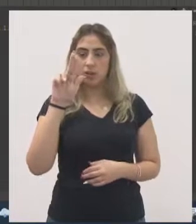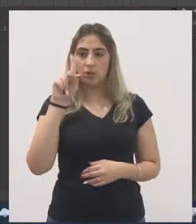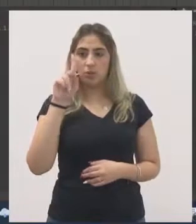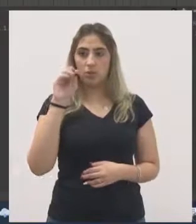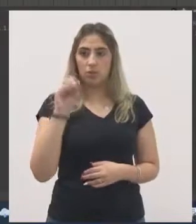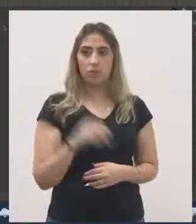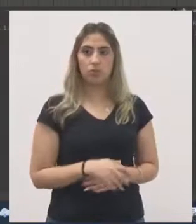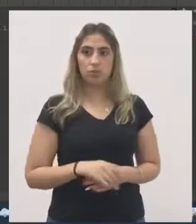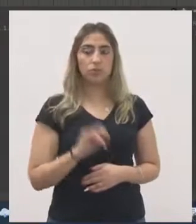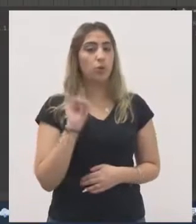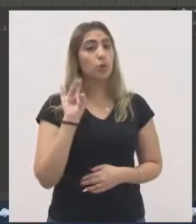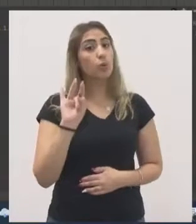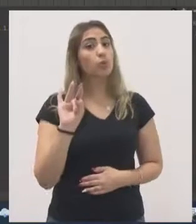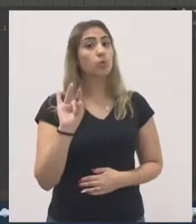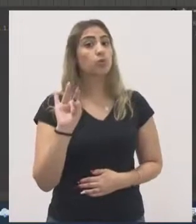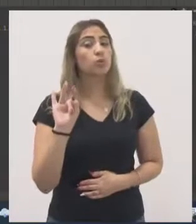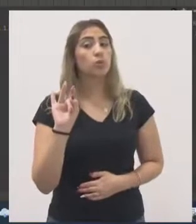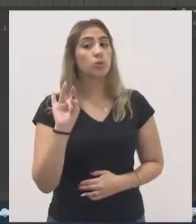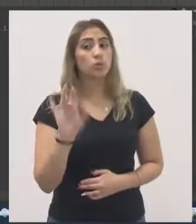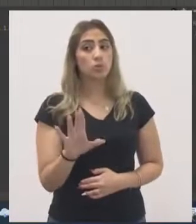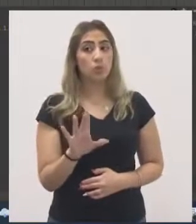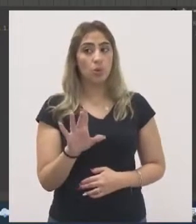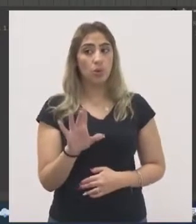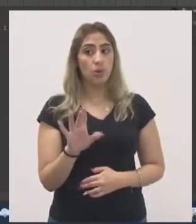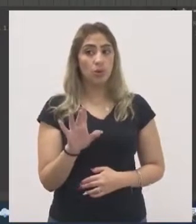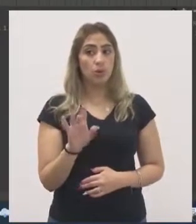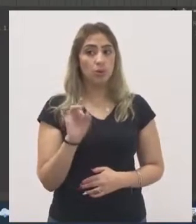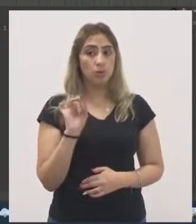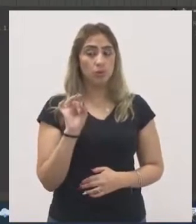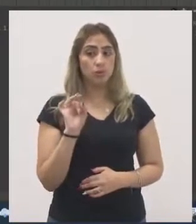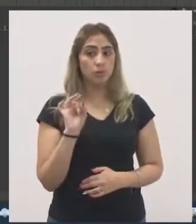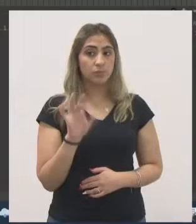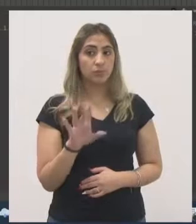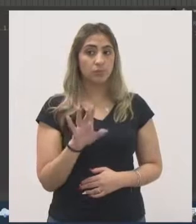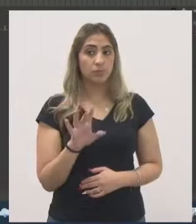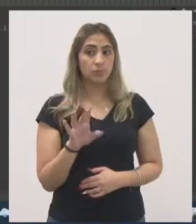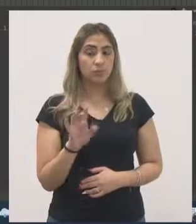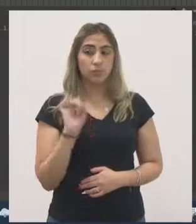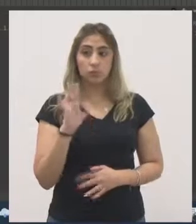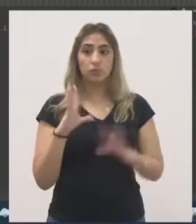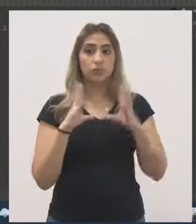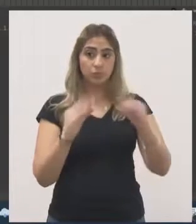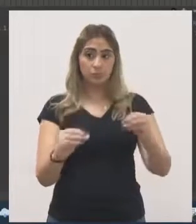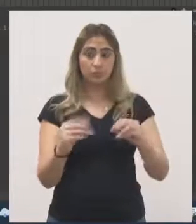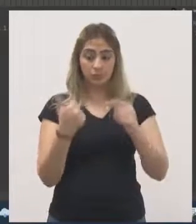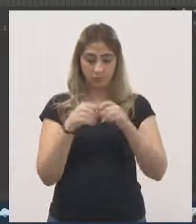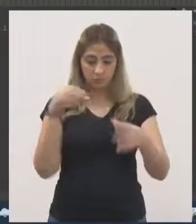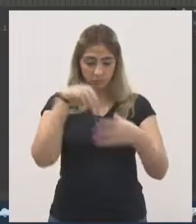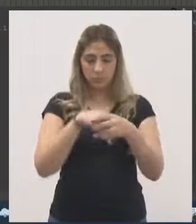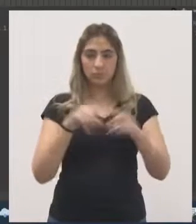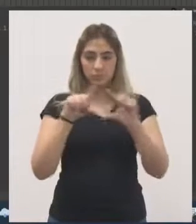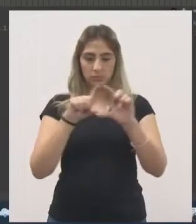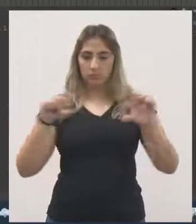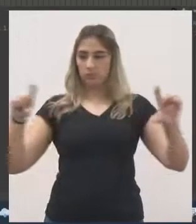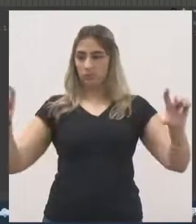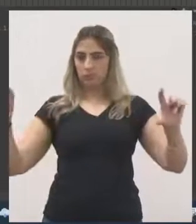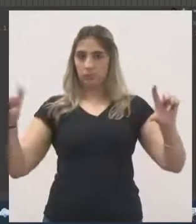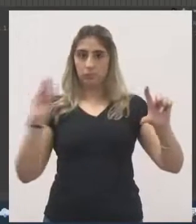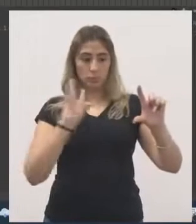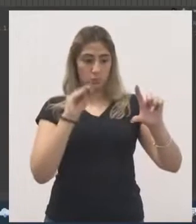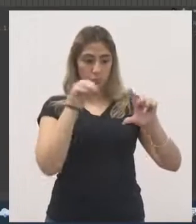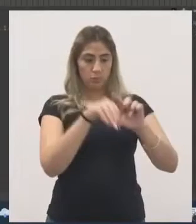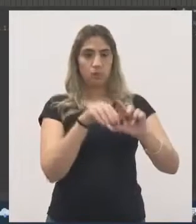trecho? Na verdade, não é do trecho. Na verdade, é de tudo que está inserido na 1. Se a gente